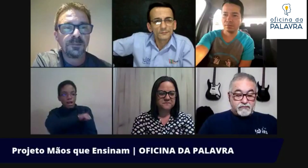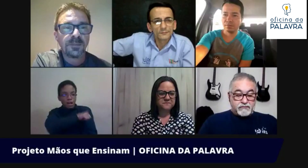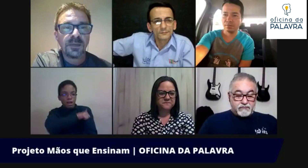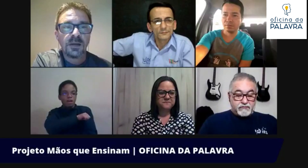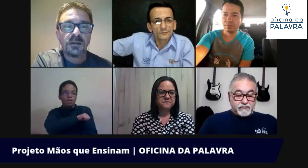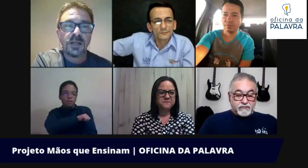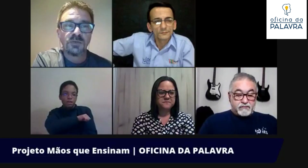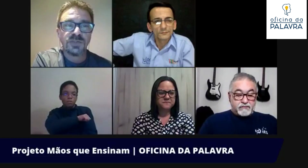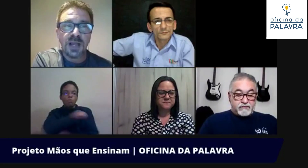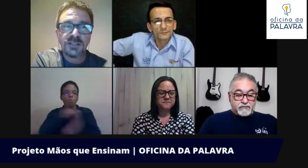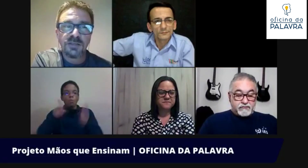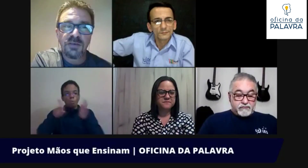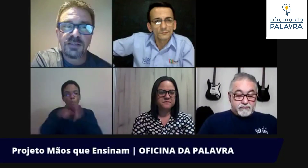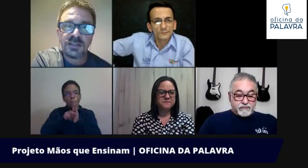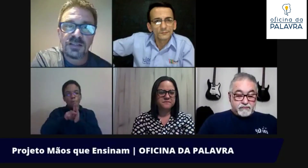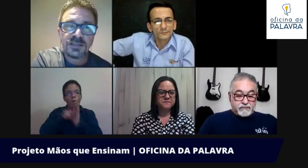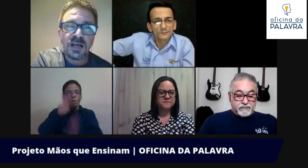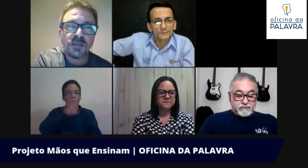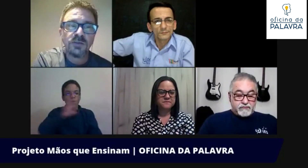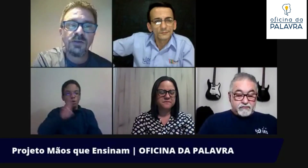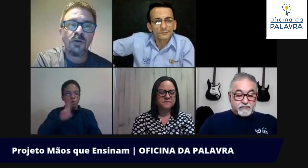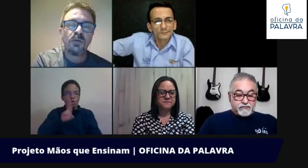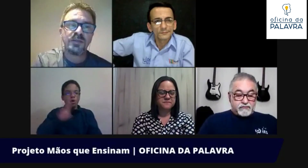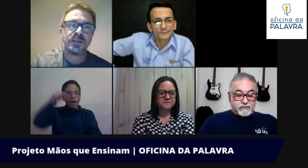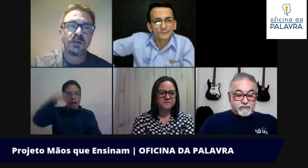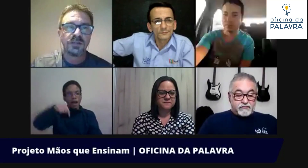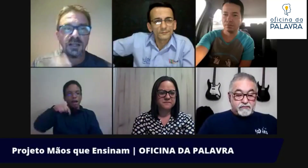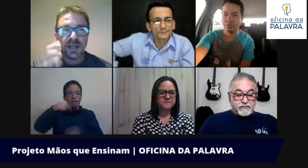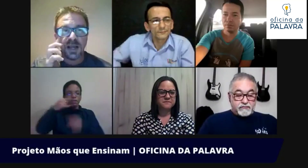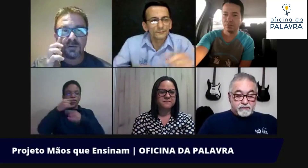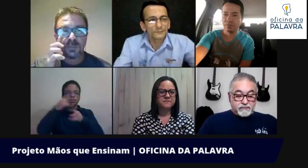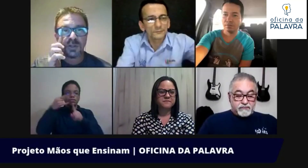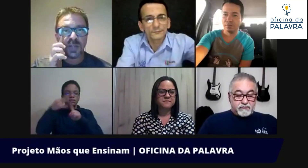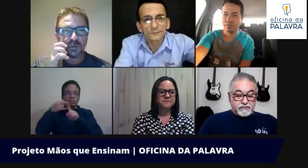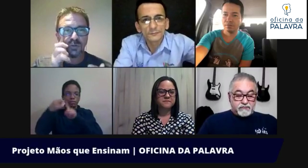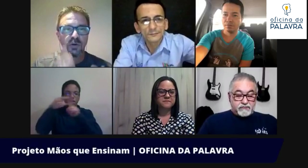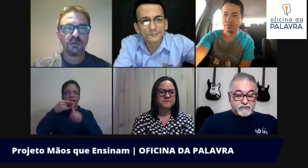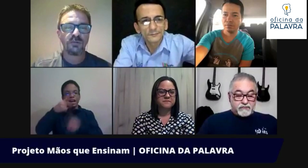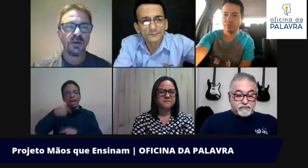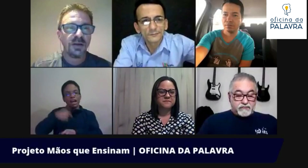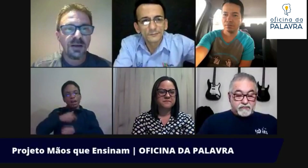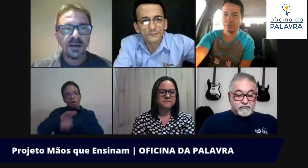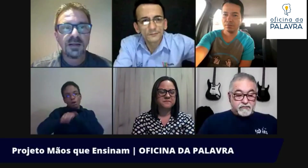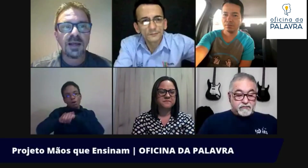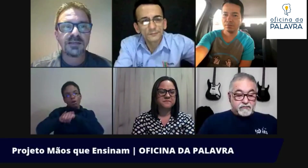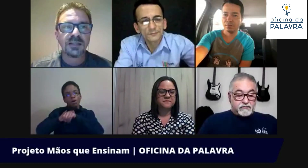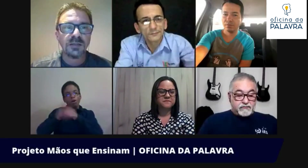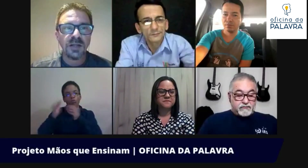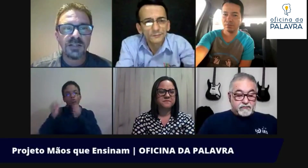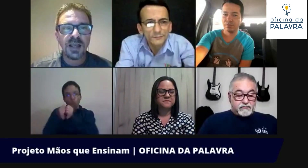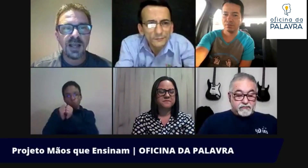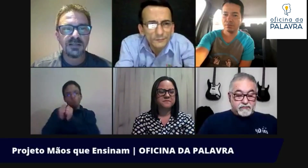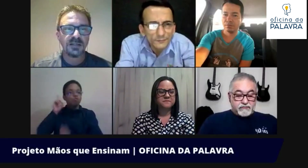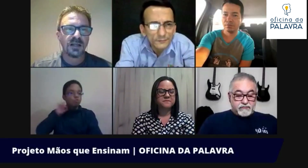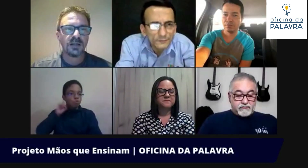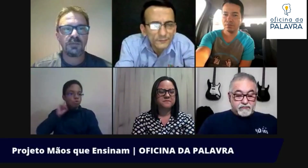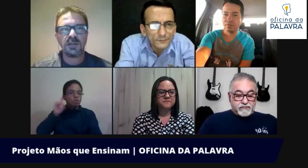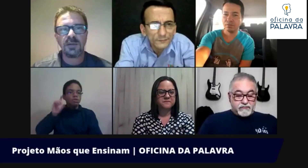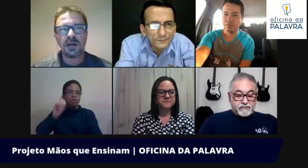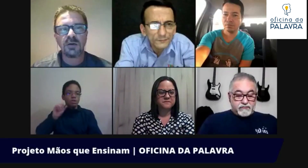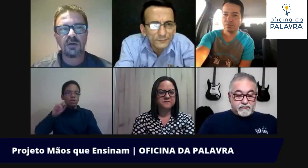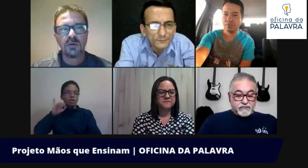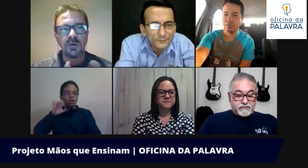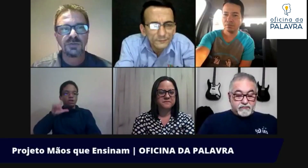acontecendo. Tem um site que vai ser lançado, e eu comecei com a Daniele um projeto novo, que é exatamente ensinar